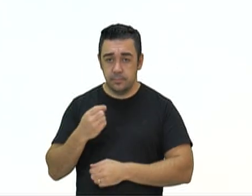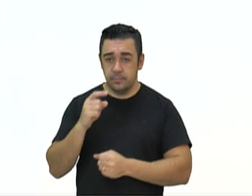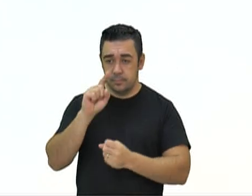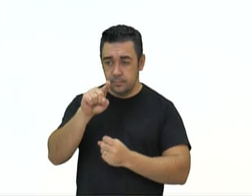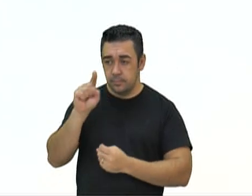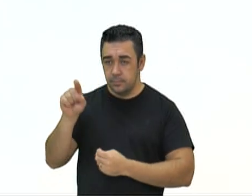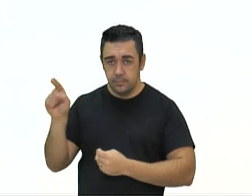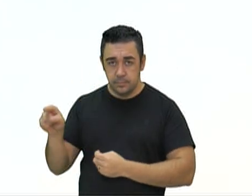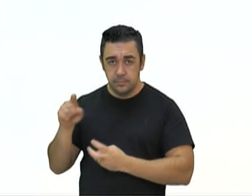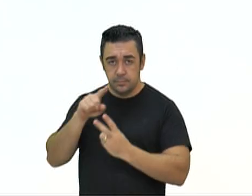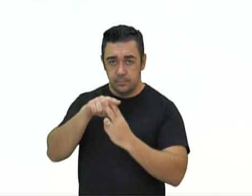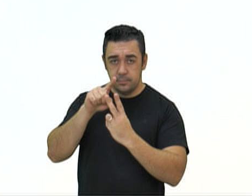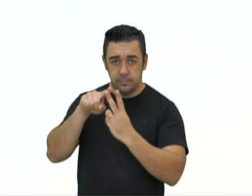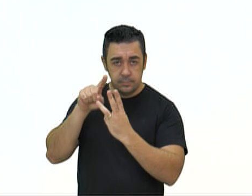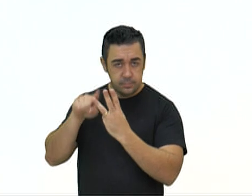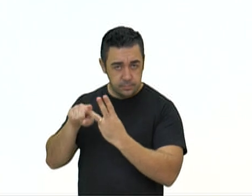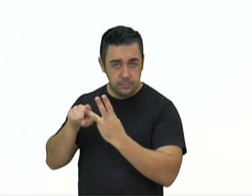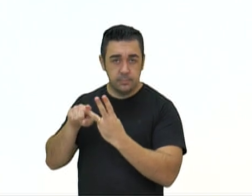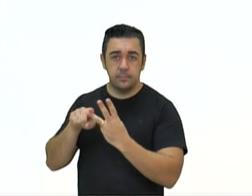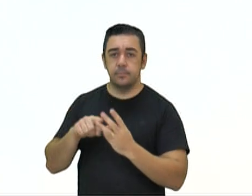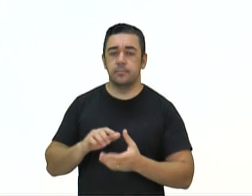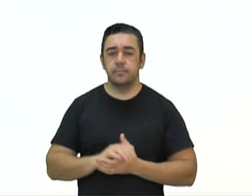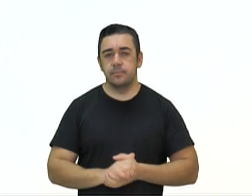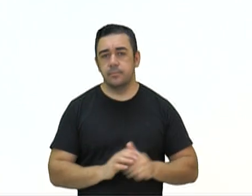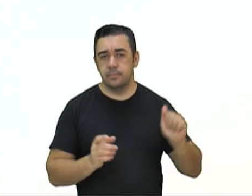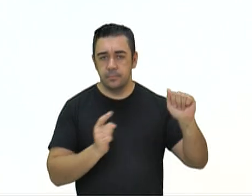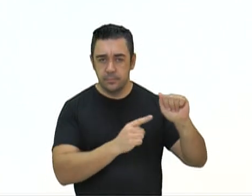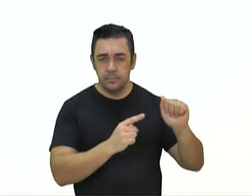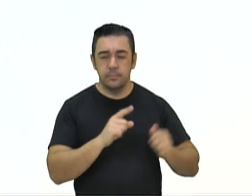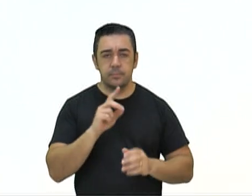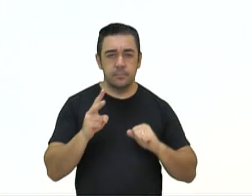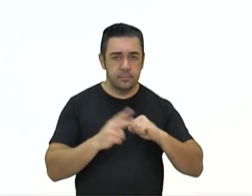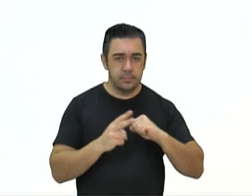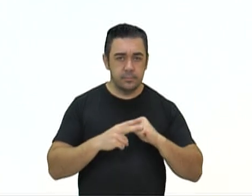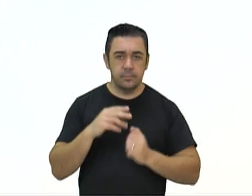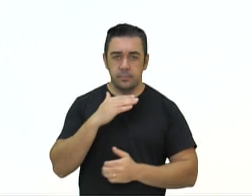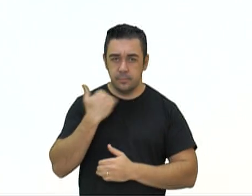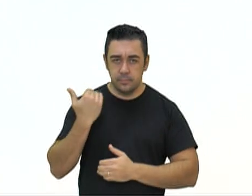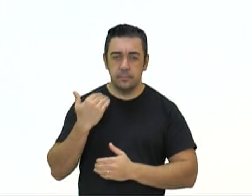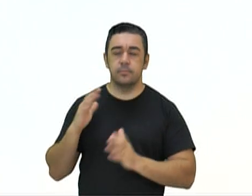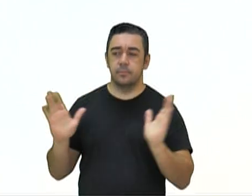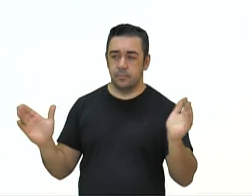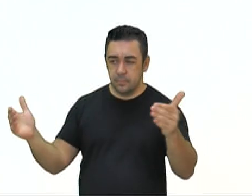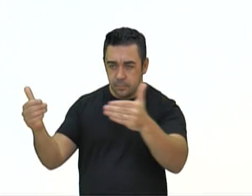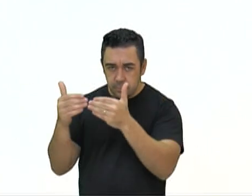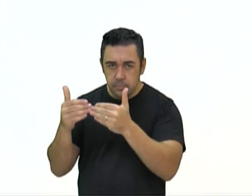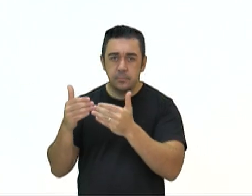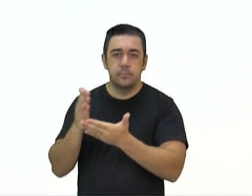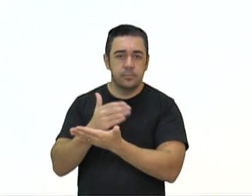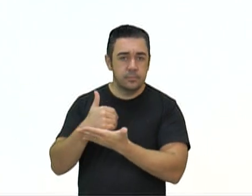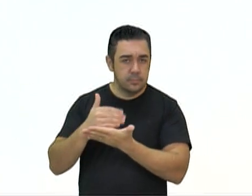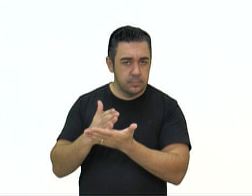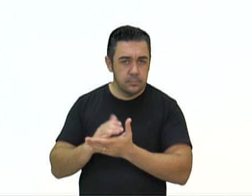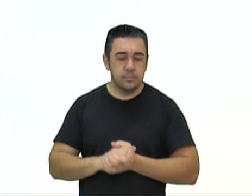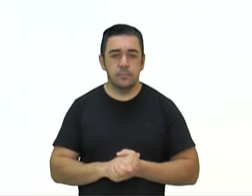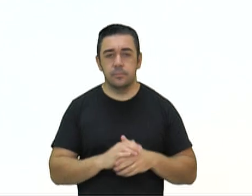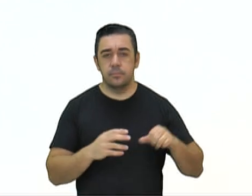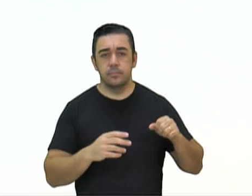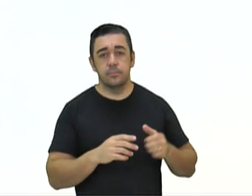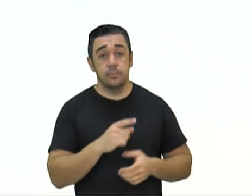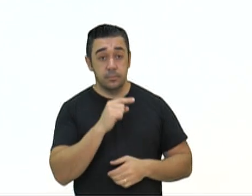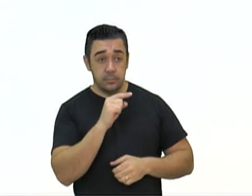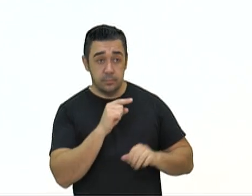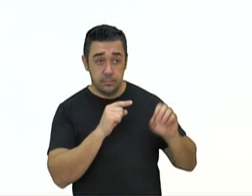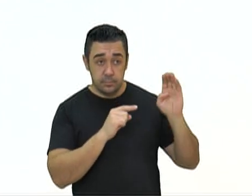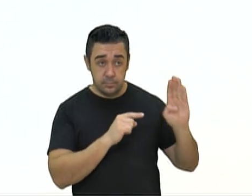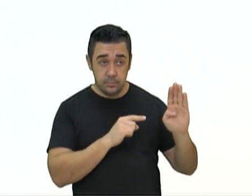seus bens pelos 3. Letra A. Os verbos são morrer, reunir e dividir. B. Morrer, nesse caso,